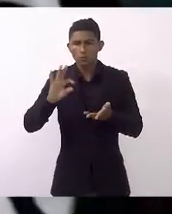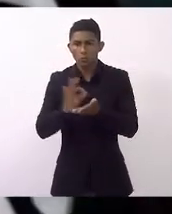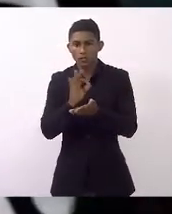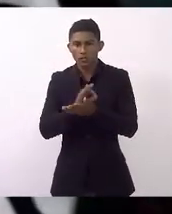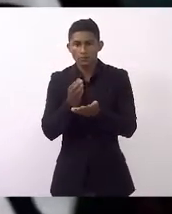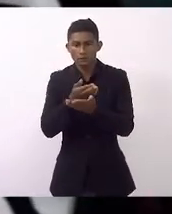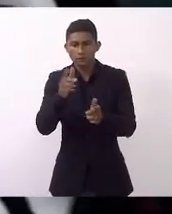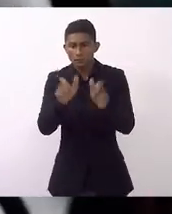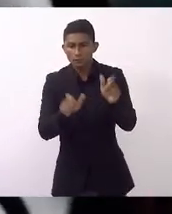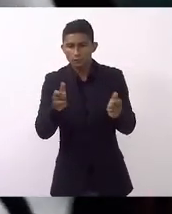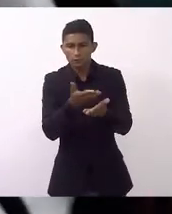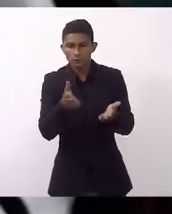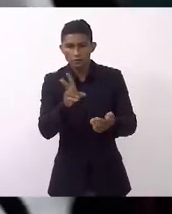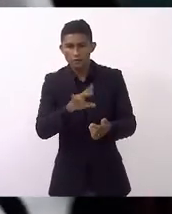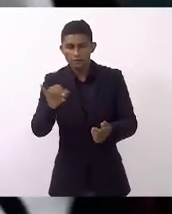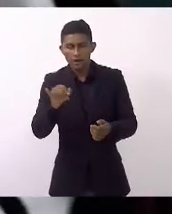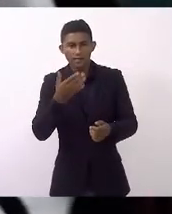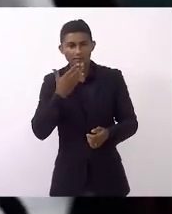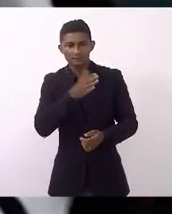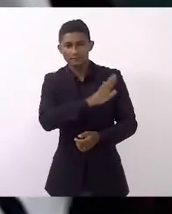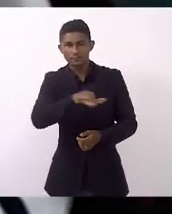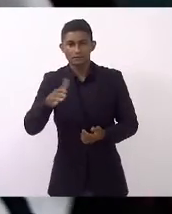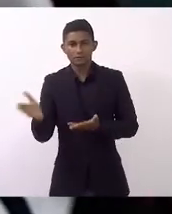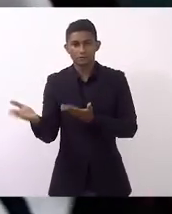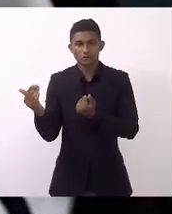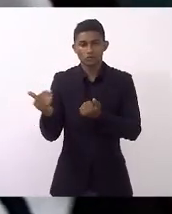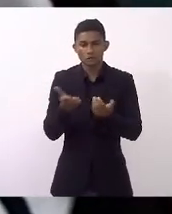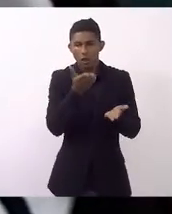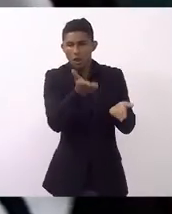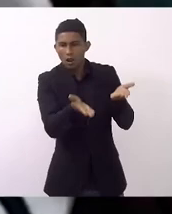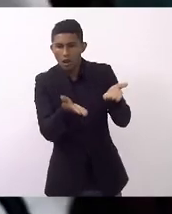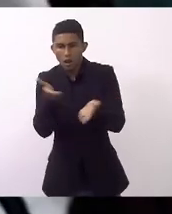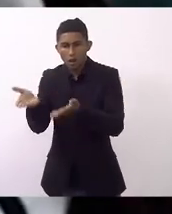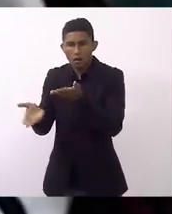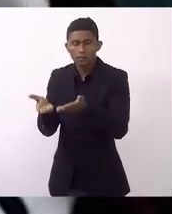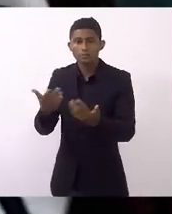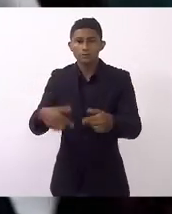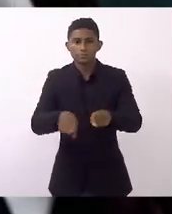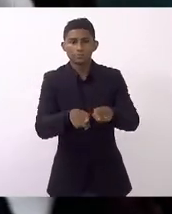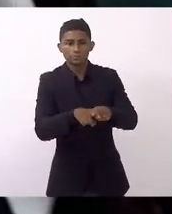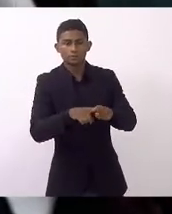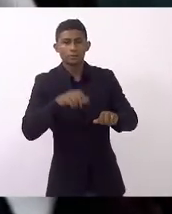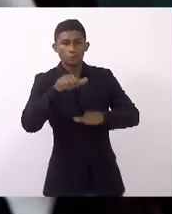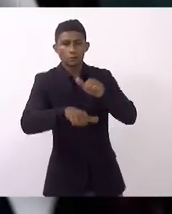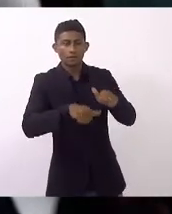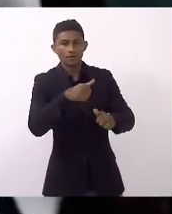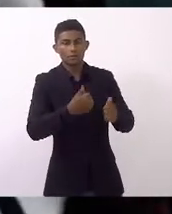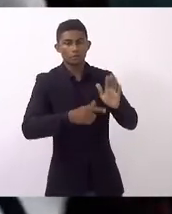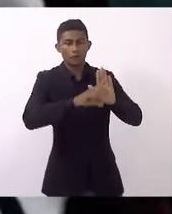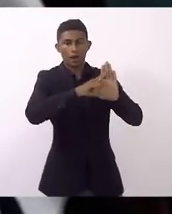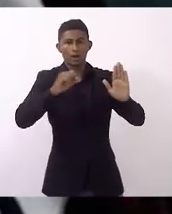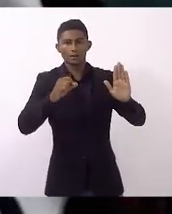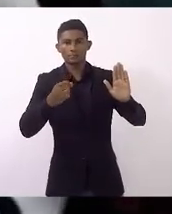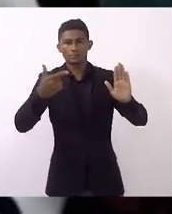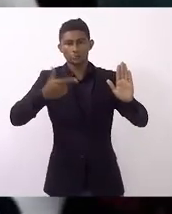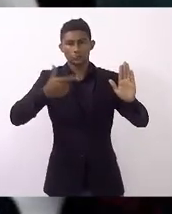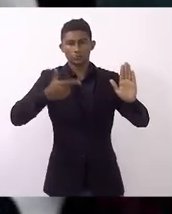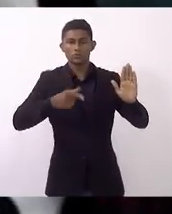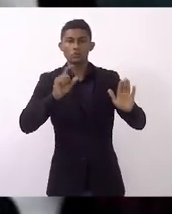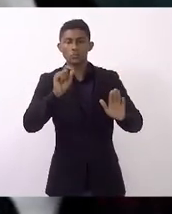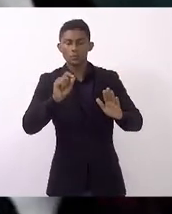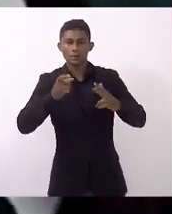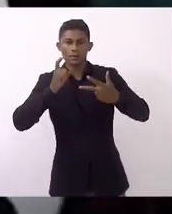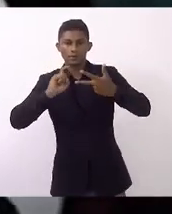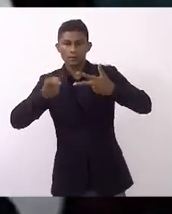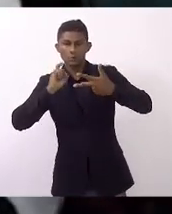a atuar no atendimento de crianças e adolescentes. Também uma modificação ao artigo 2º, que autoriza o Poder